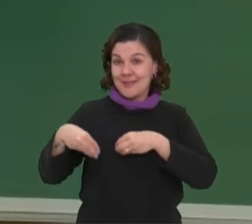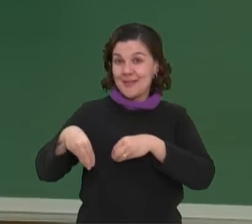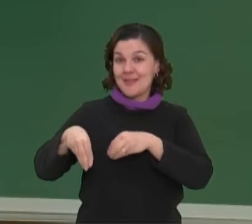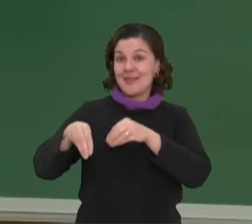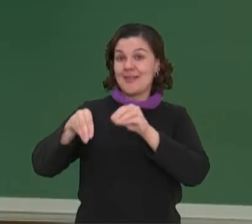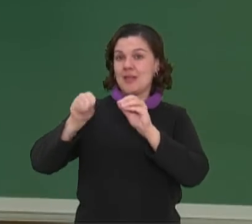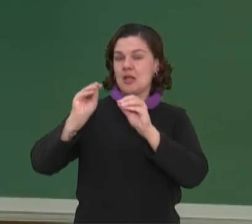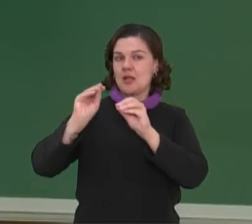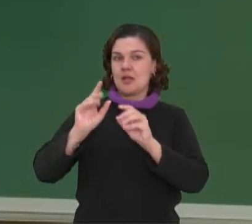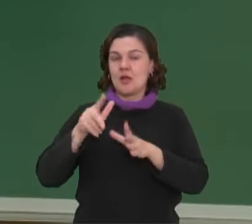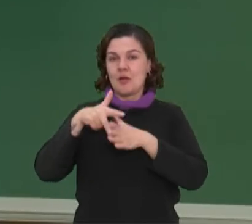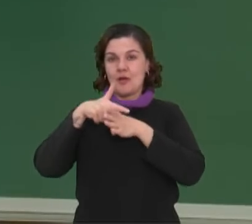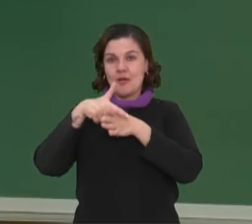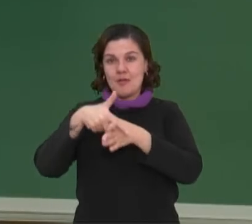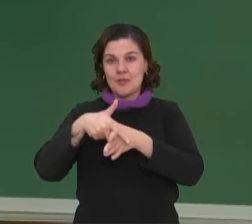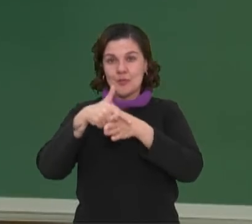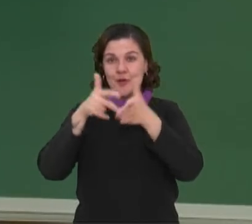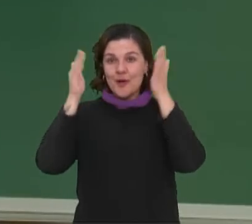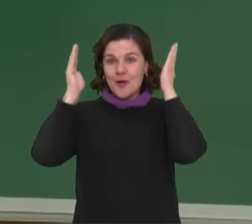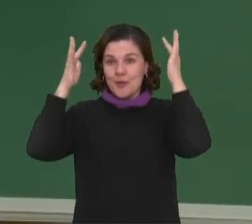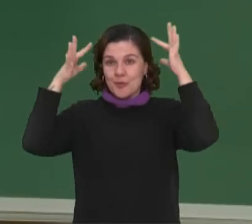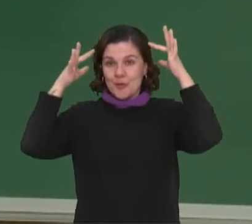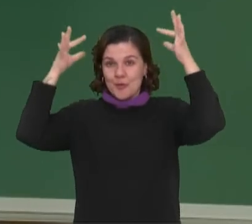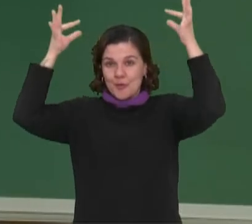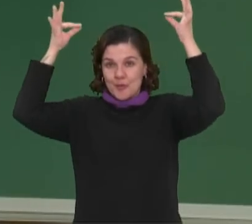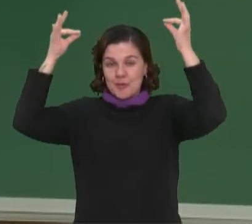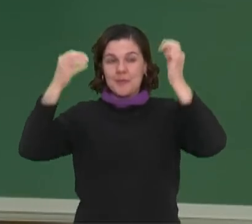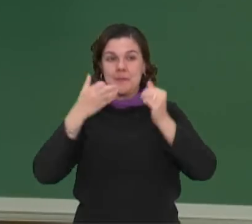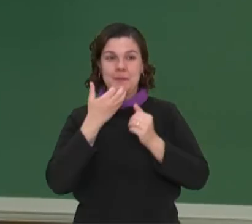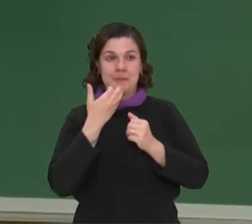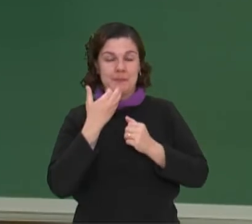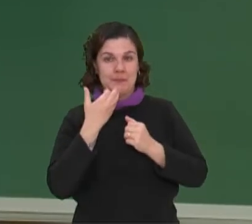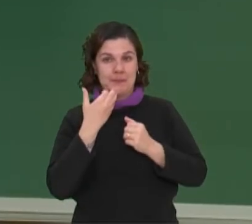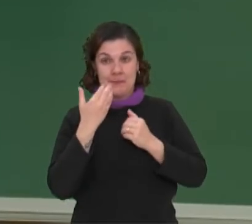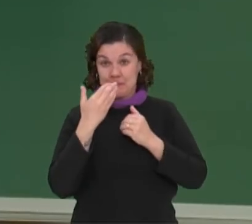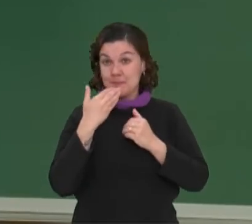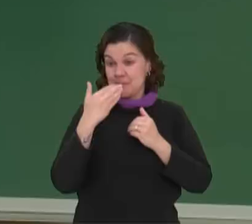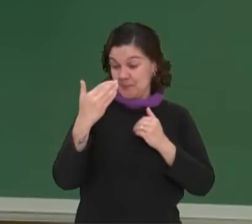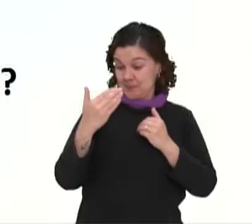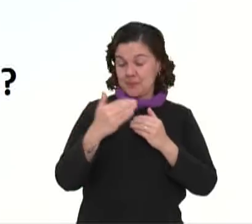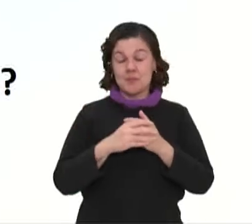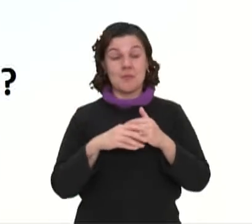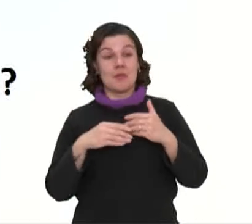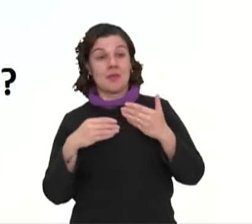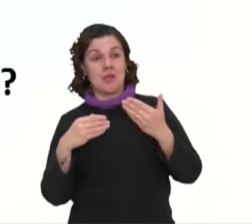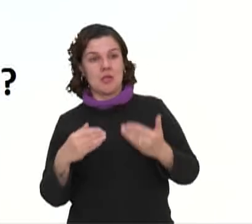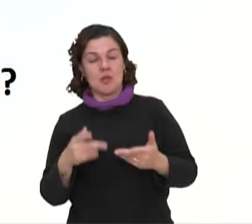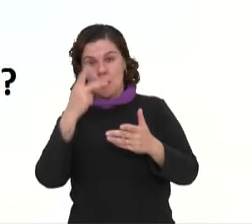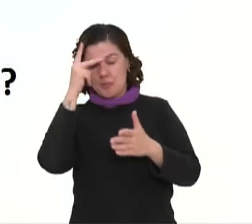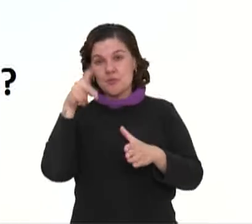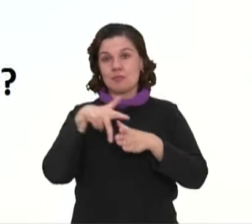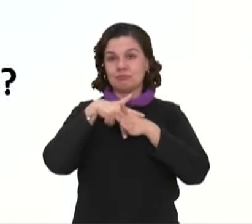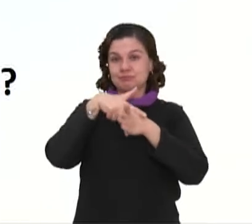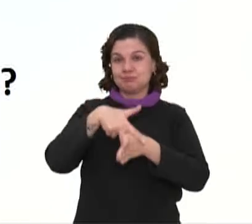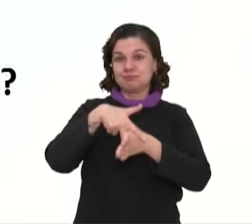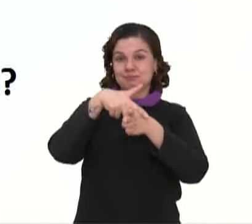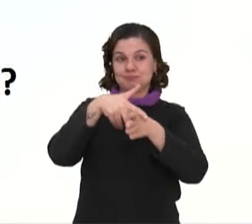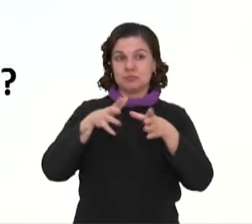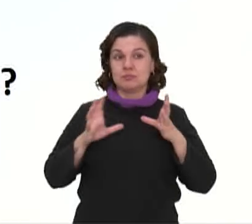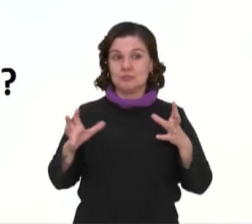aqui por mulas, um transporte acontecendo aqui na frente, então tropeiros, e aqui